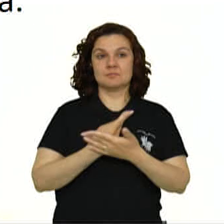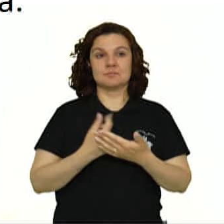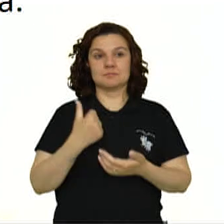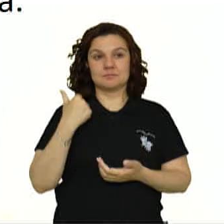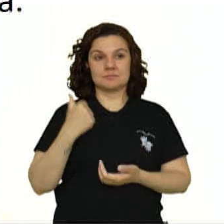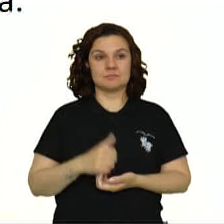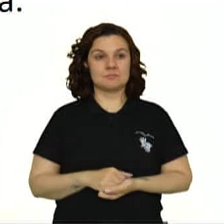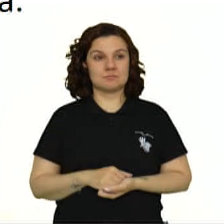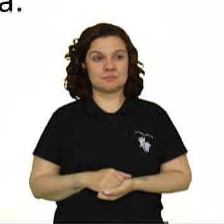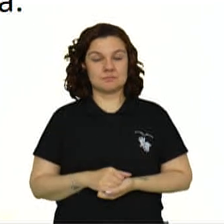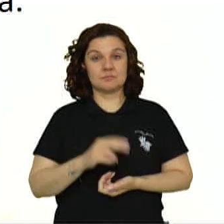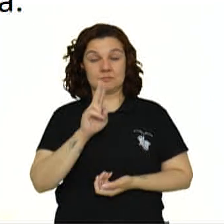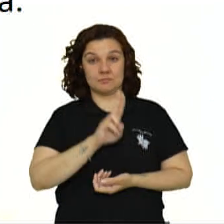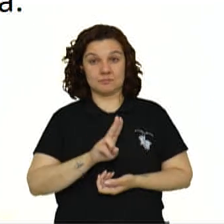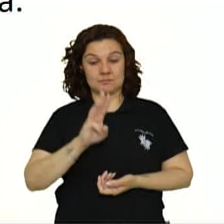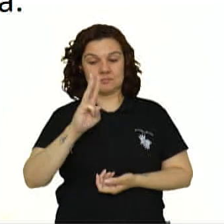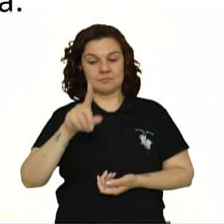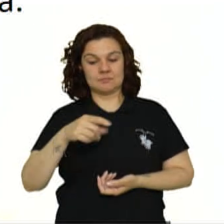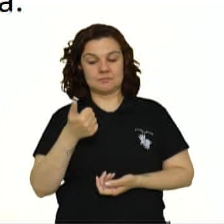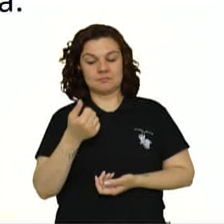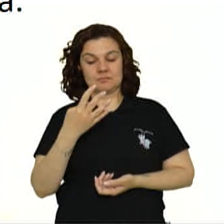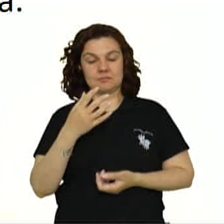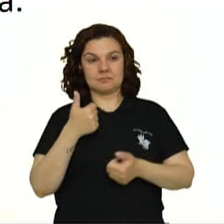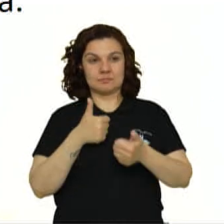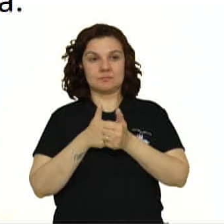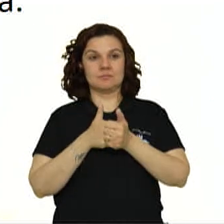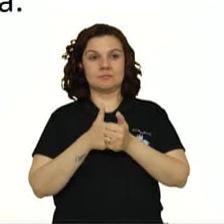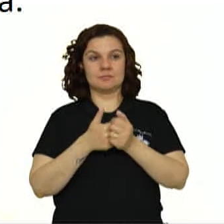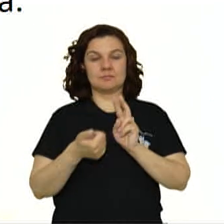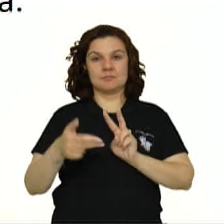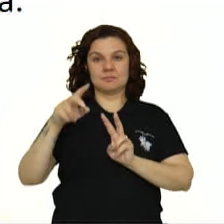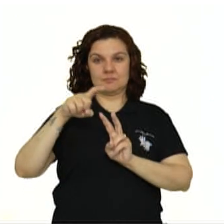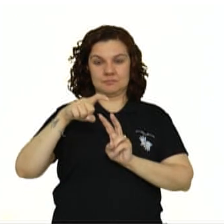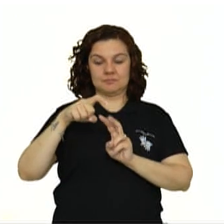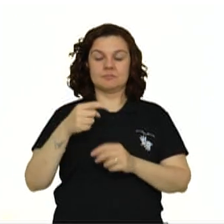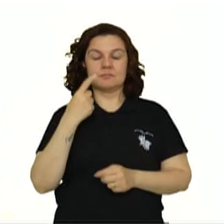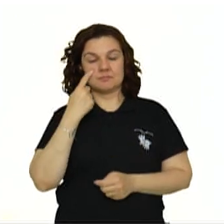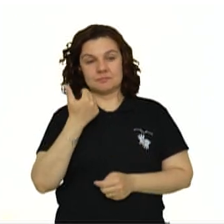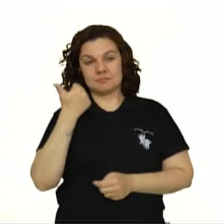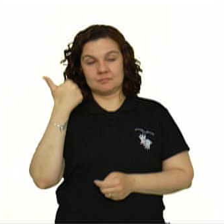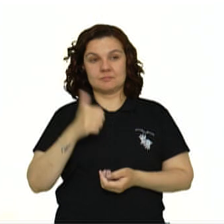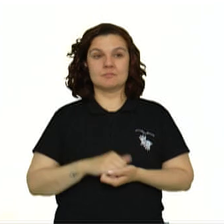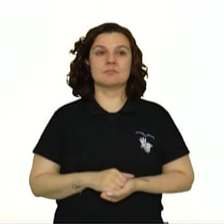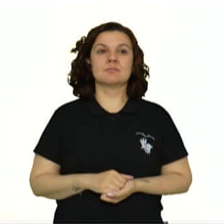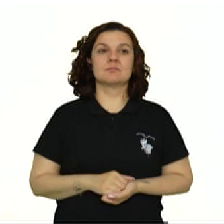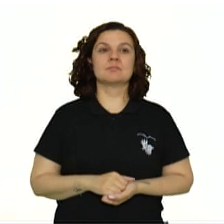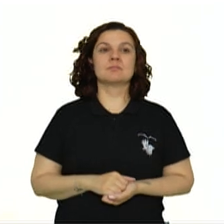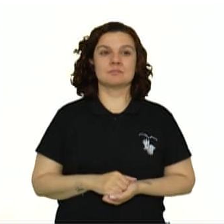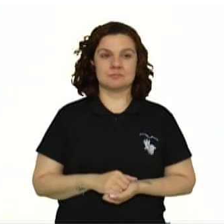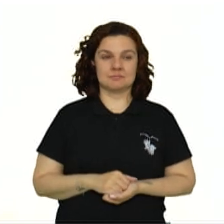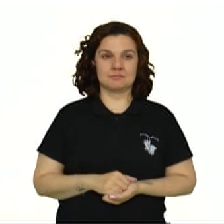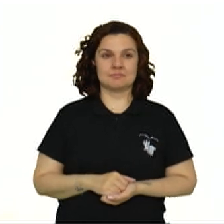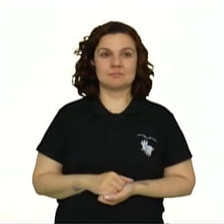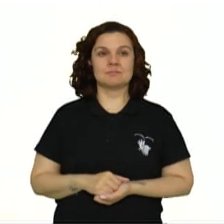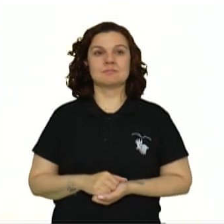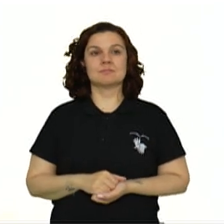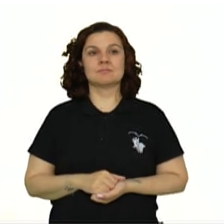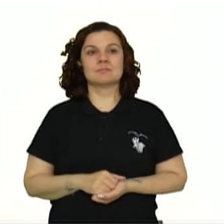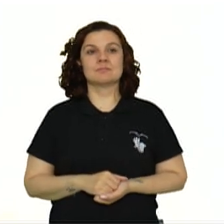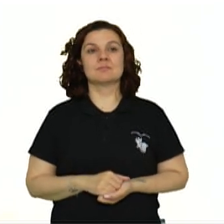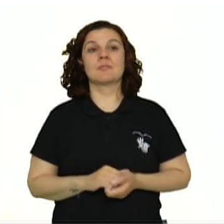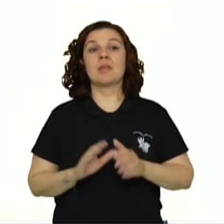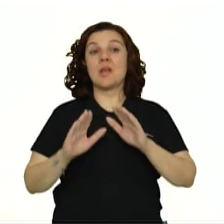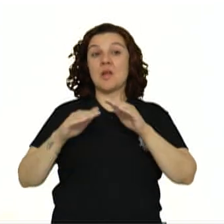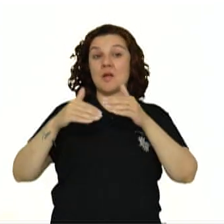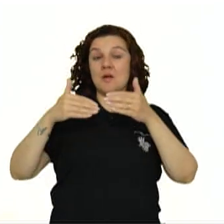figura. Use 3,14 para aproximação do π. Vamos ver como é que é essa figura? Aí, ó. Qual é